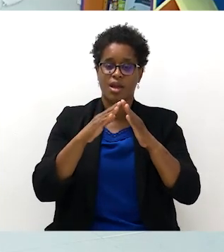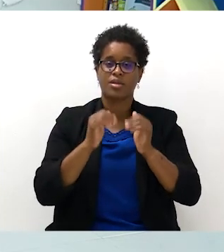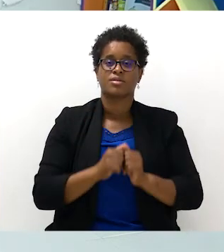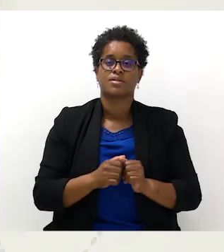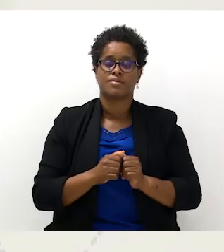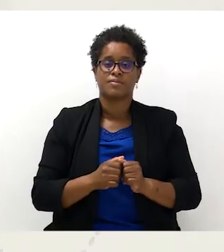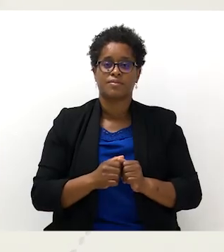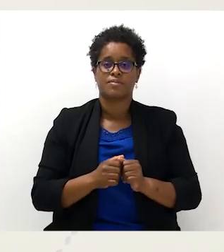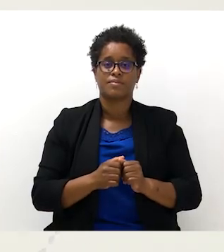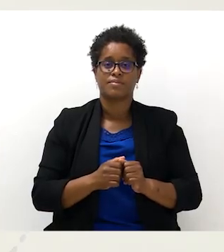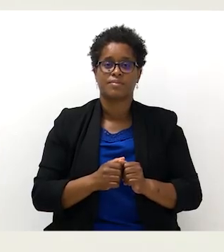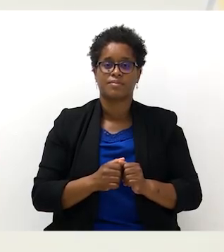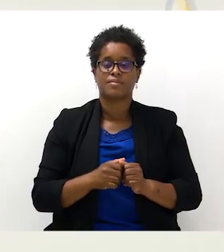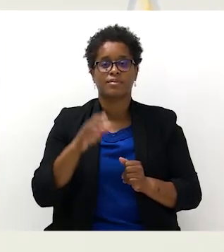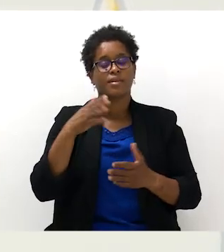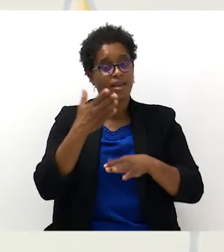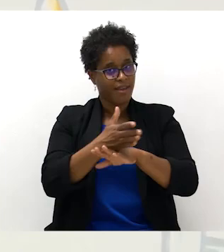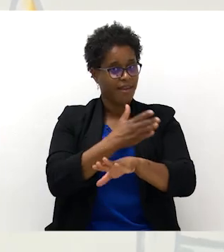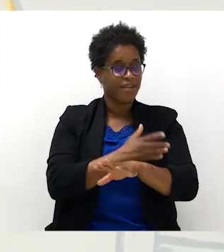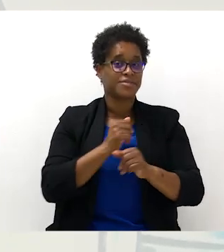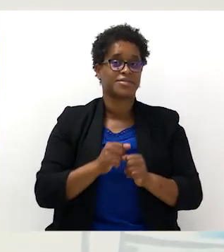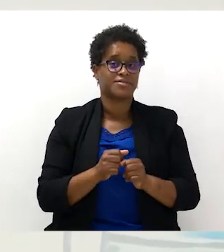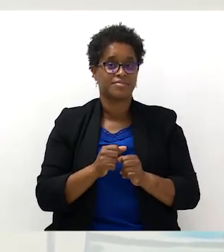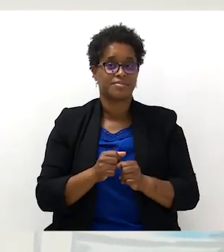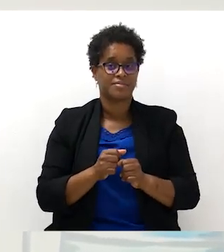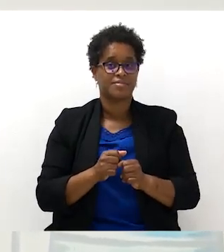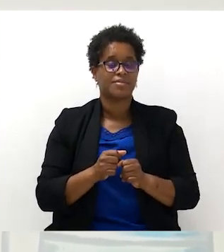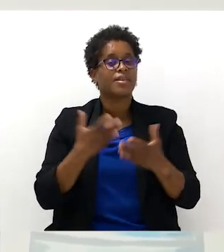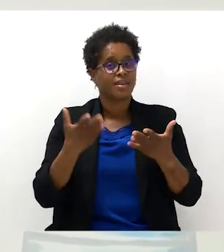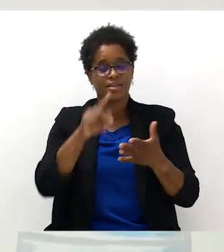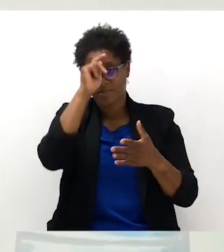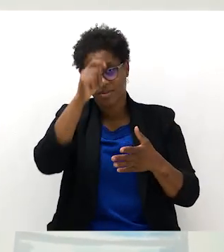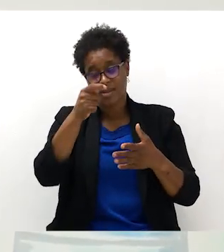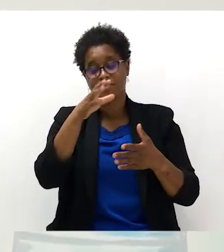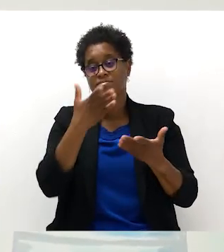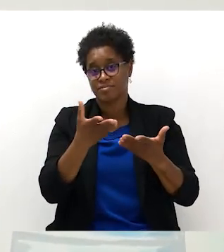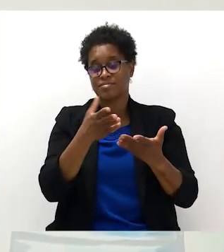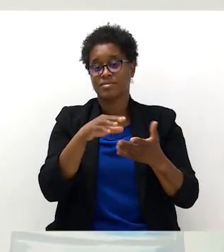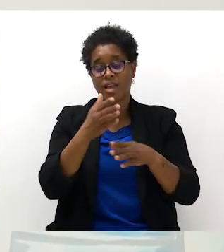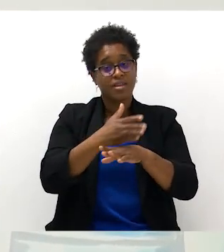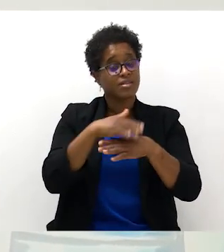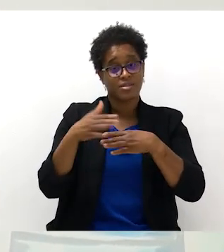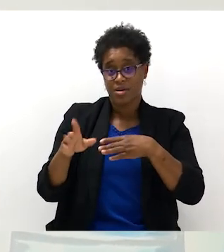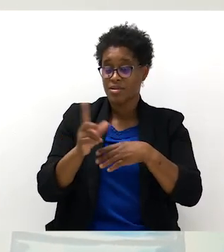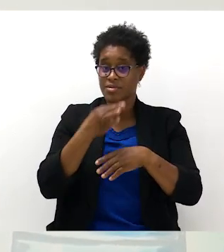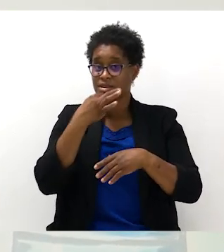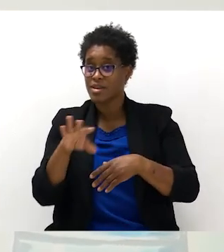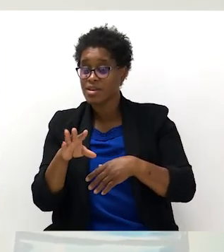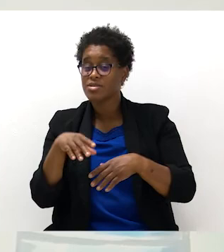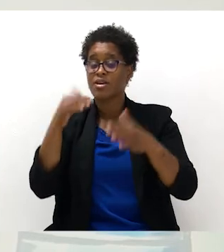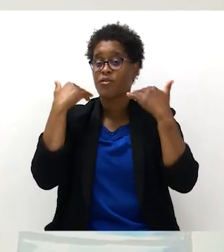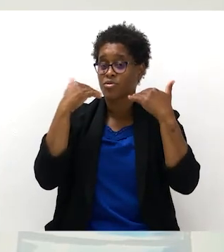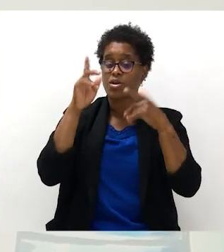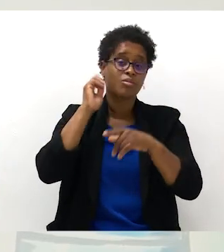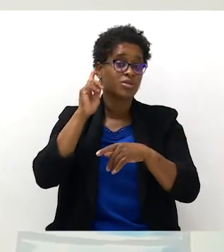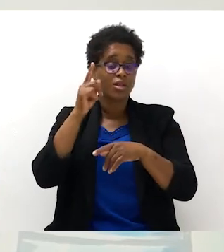em Casa. E antes de sair mesmo, vamos deixar as recomendações importantes.